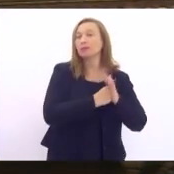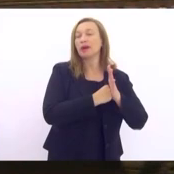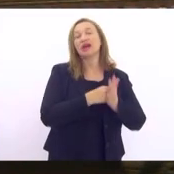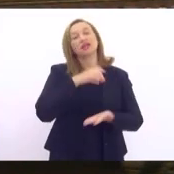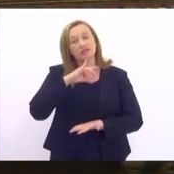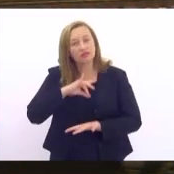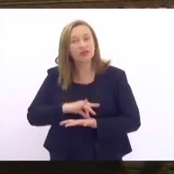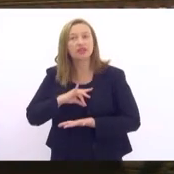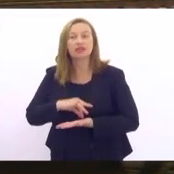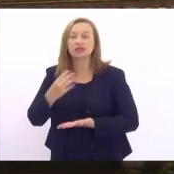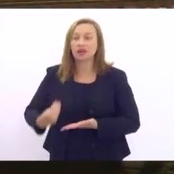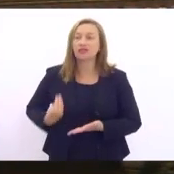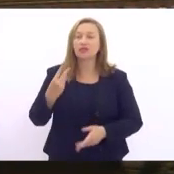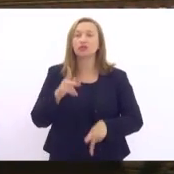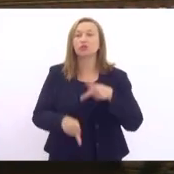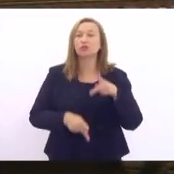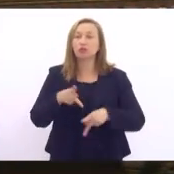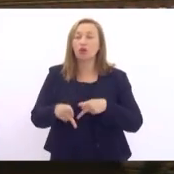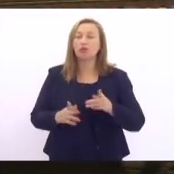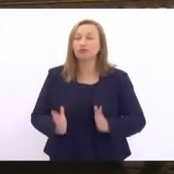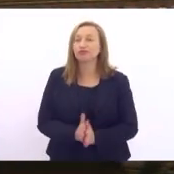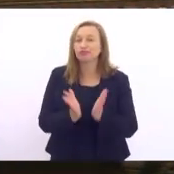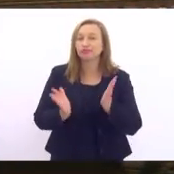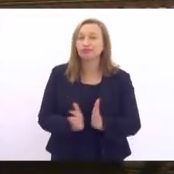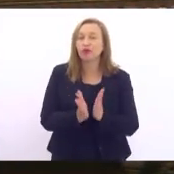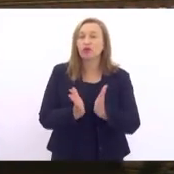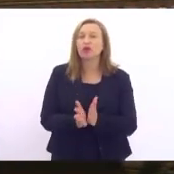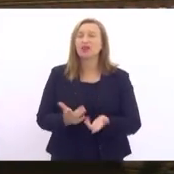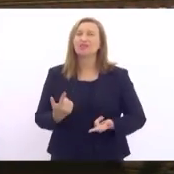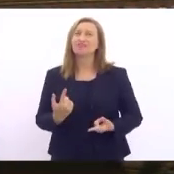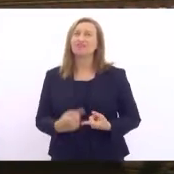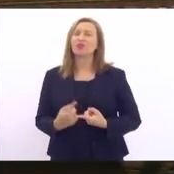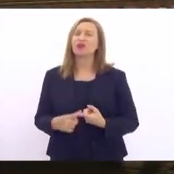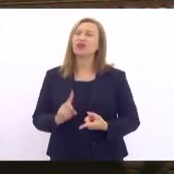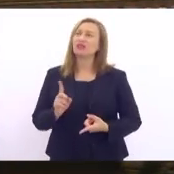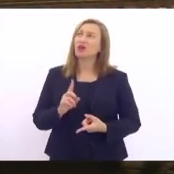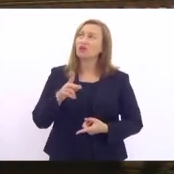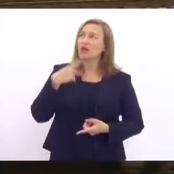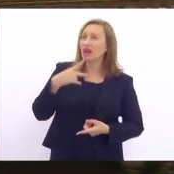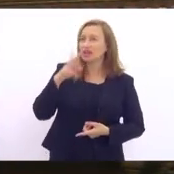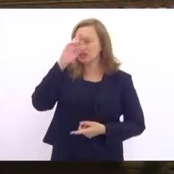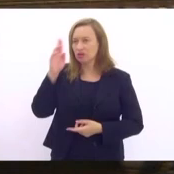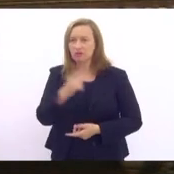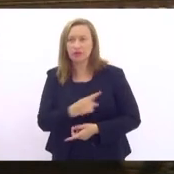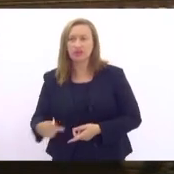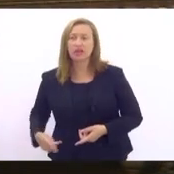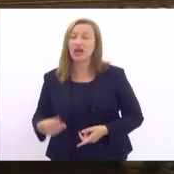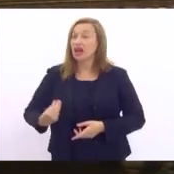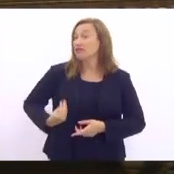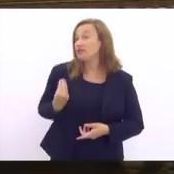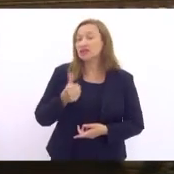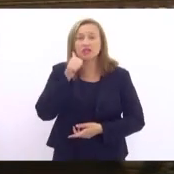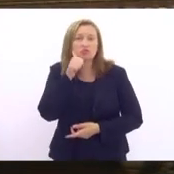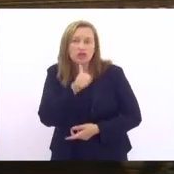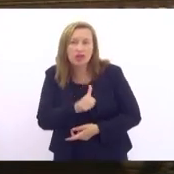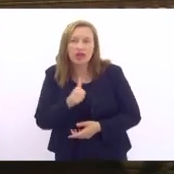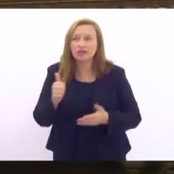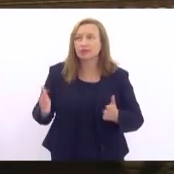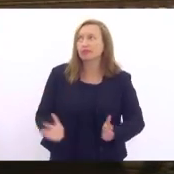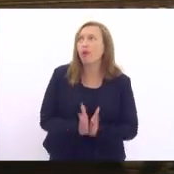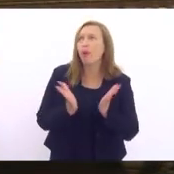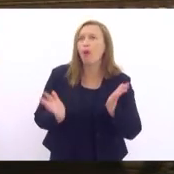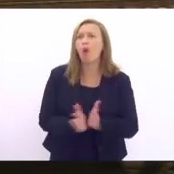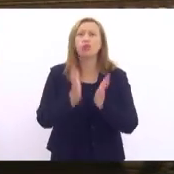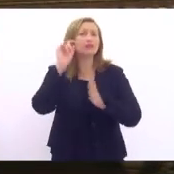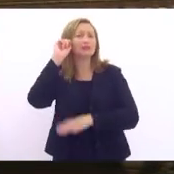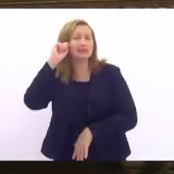população mais pobre. E por que não dizer, senhora presidenta, a vida das mulheres pobres, das mulheres negras? O quanto